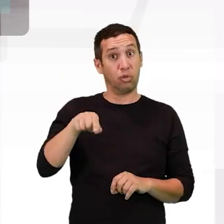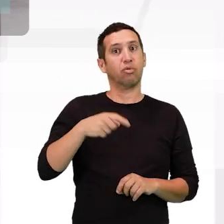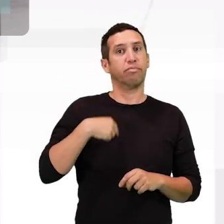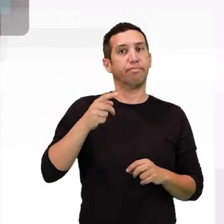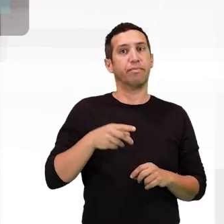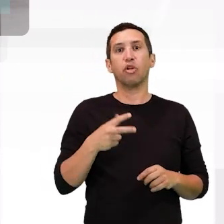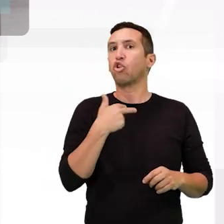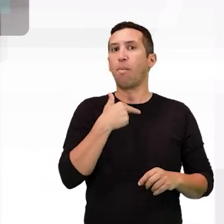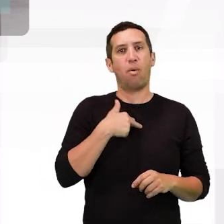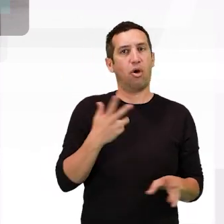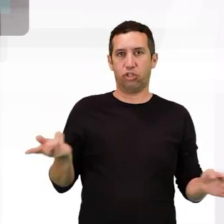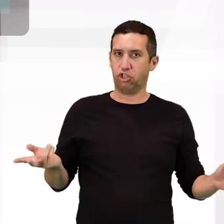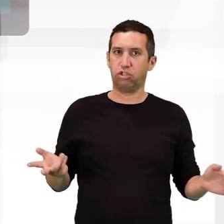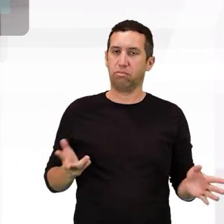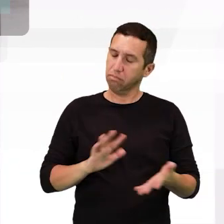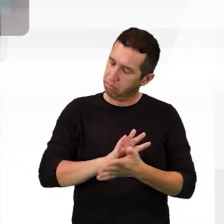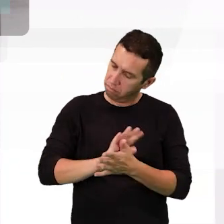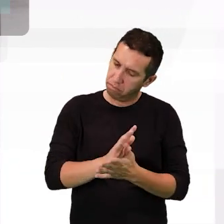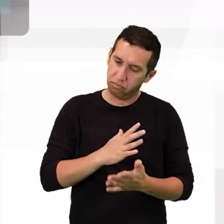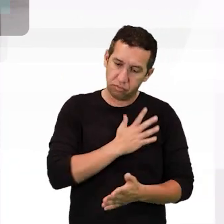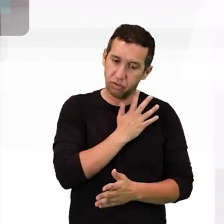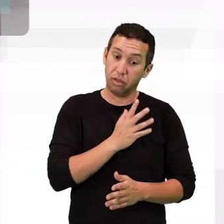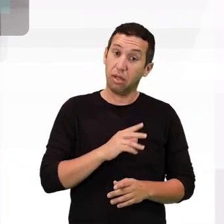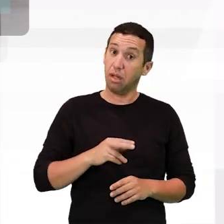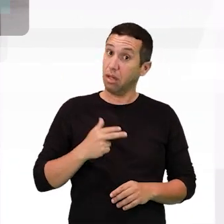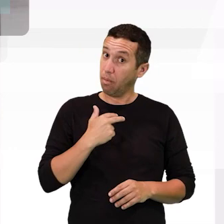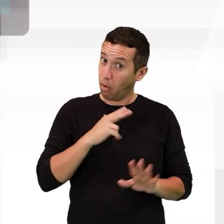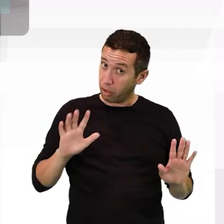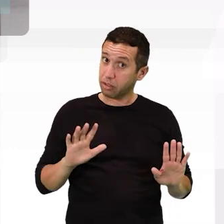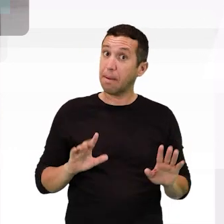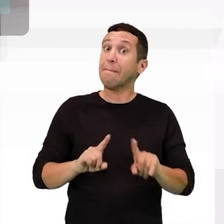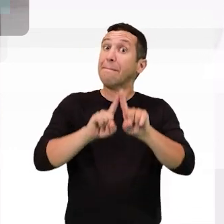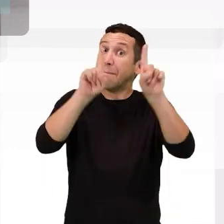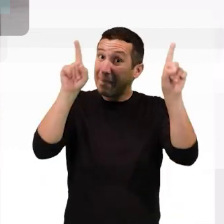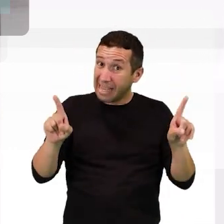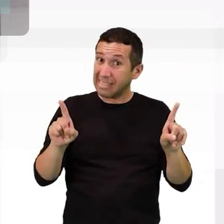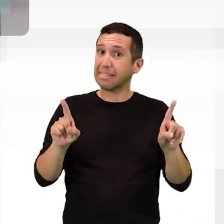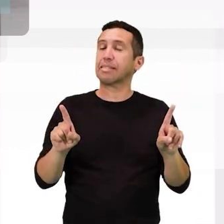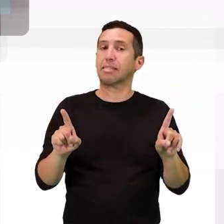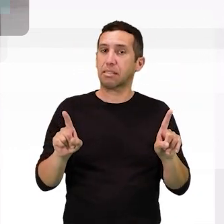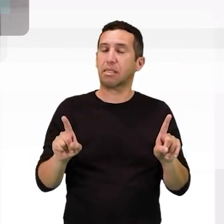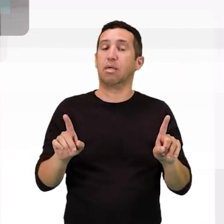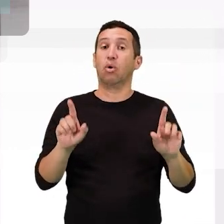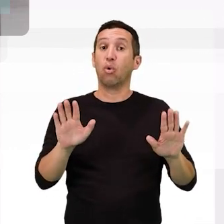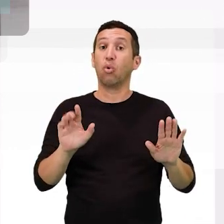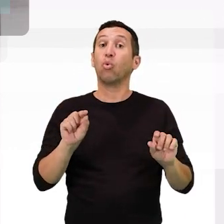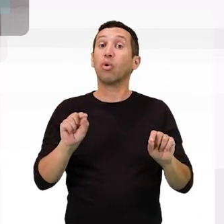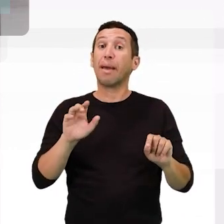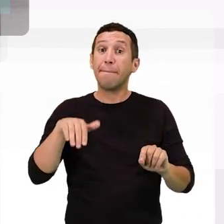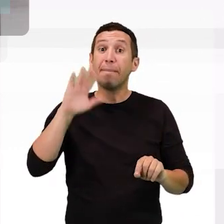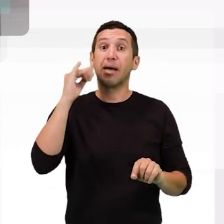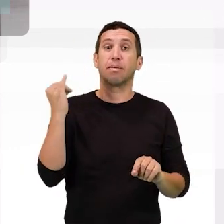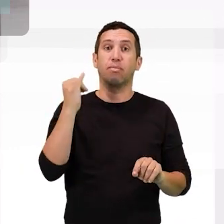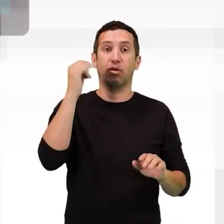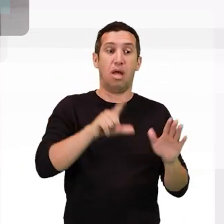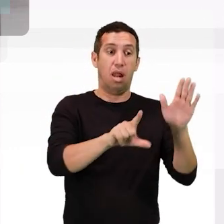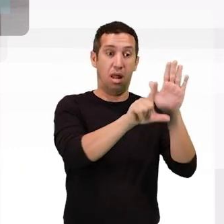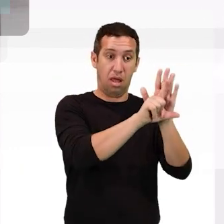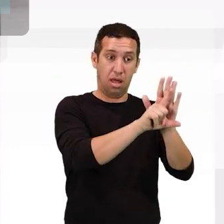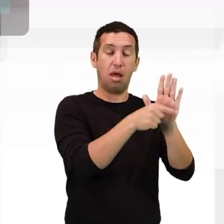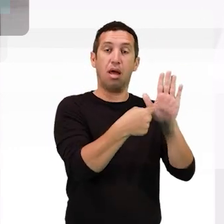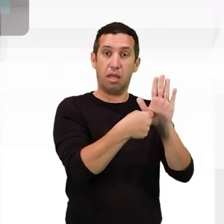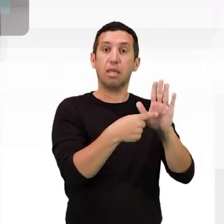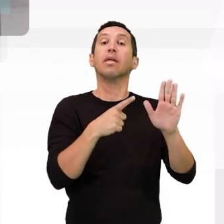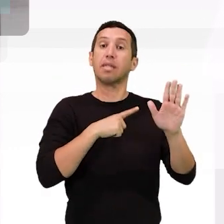ao trabalho sem discriminação. De qualquer forma, mais importante do que a legislação